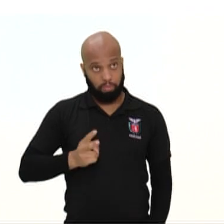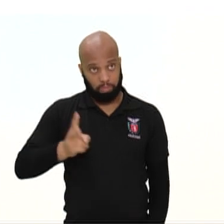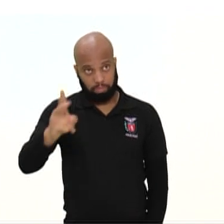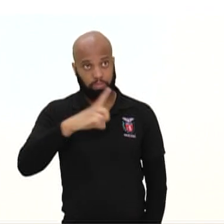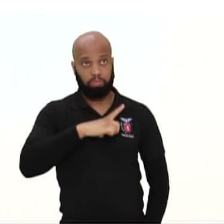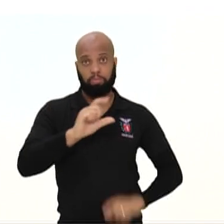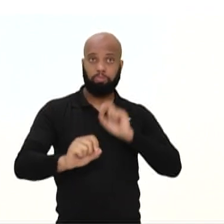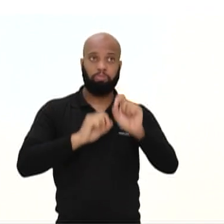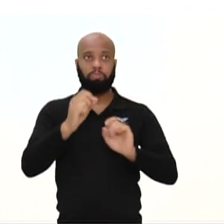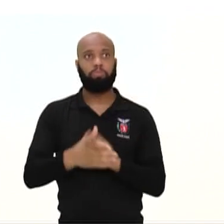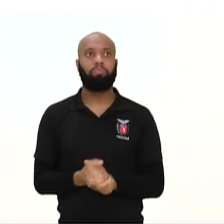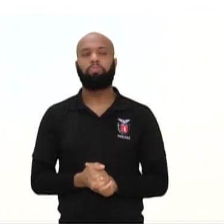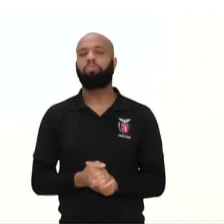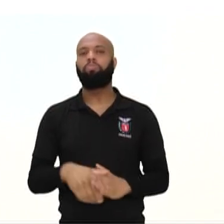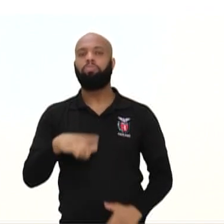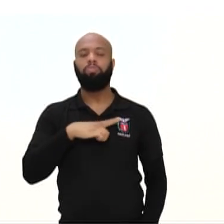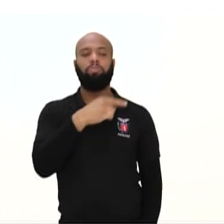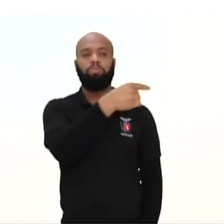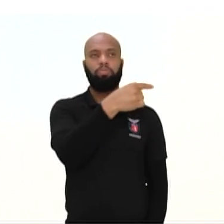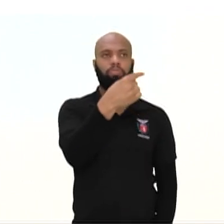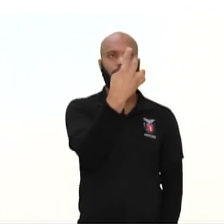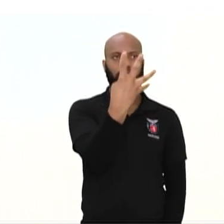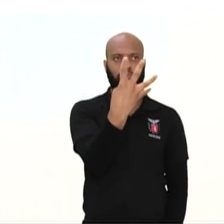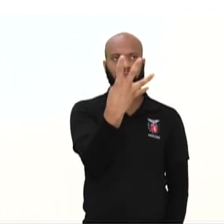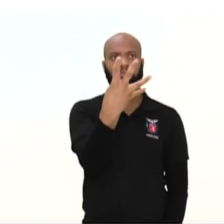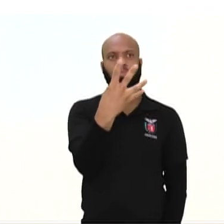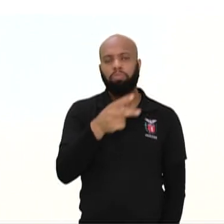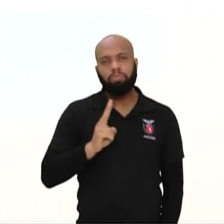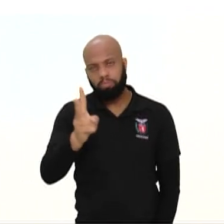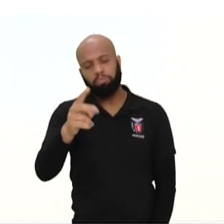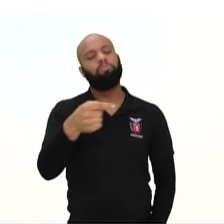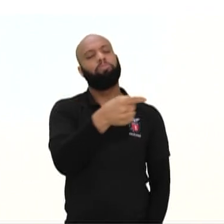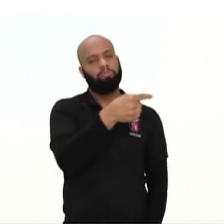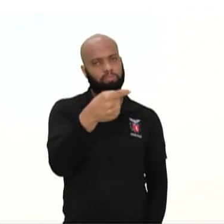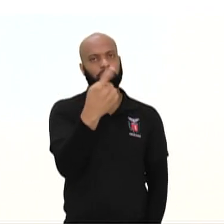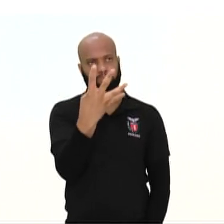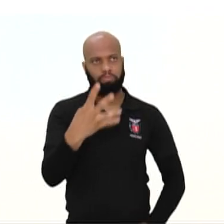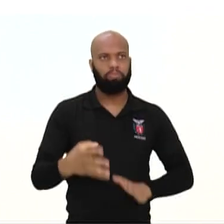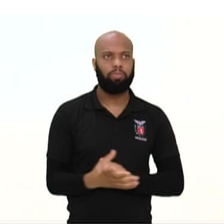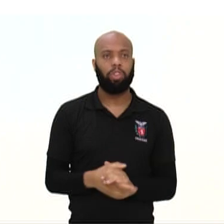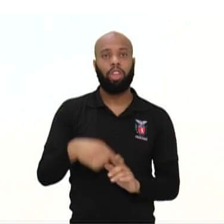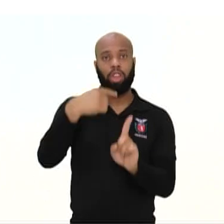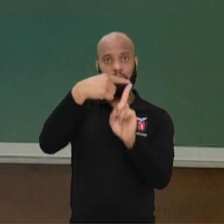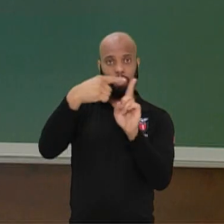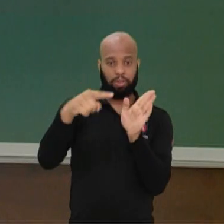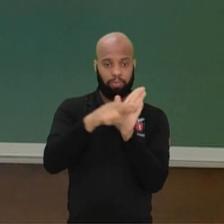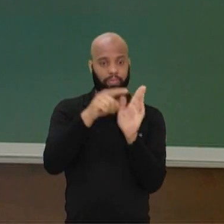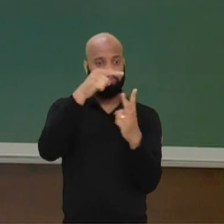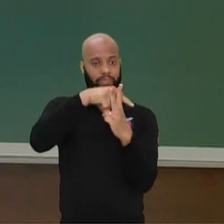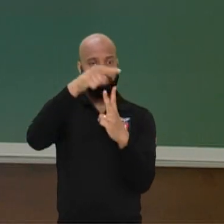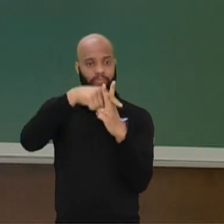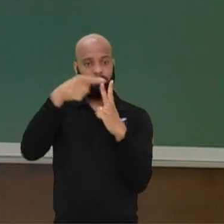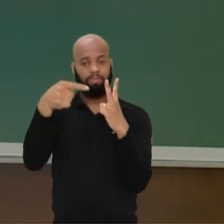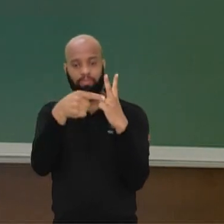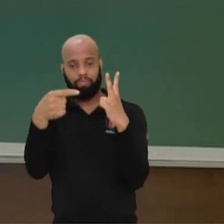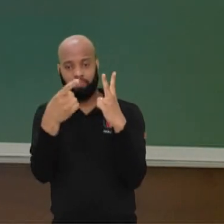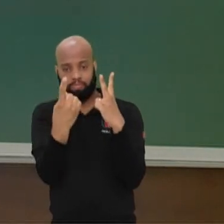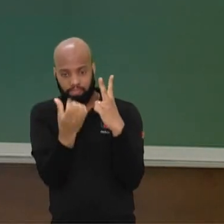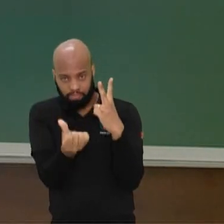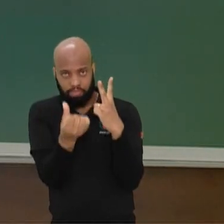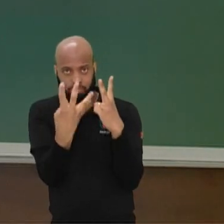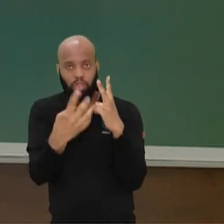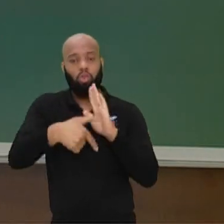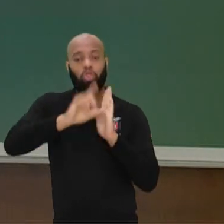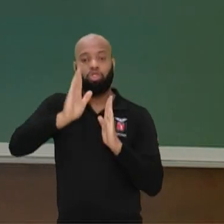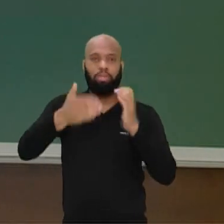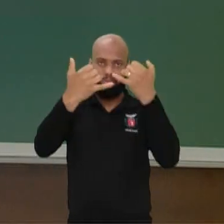Continuando, aqui, menos 4 continua menos 4. Mais ou menos, raiz de 64 é aquilo que eu falei para